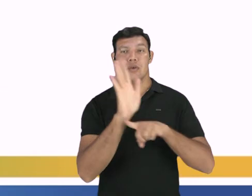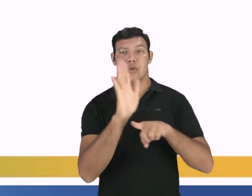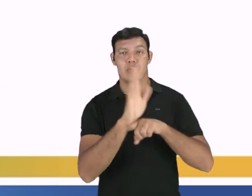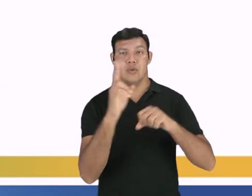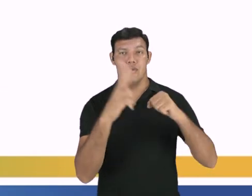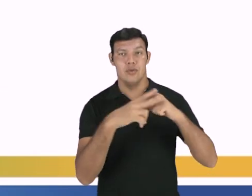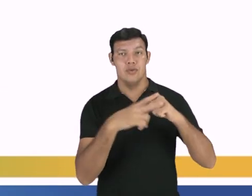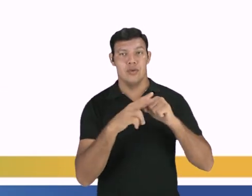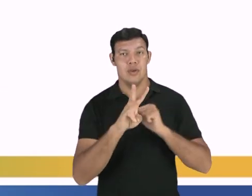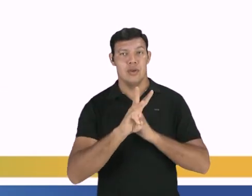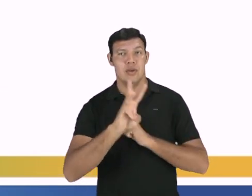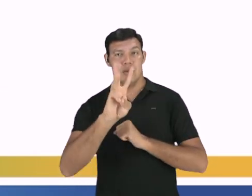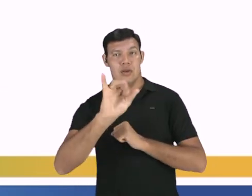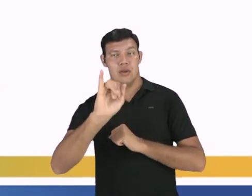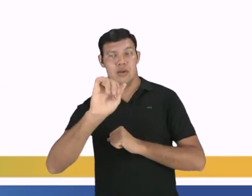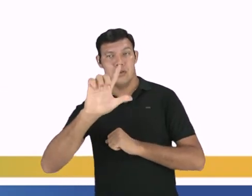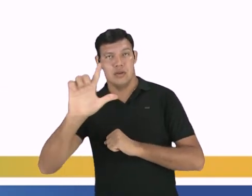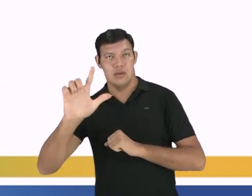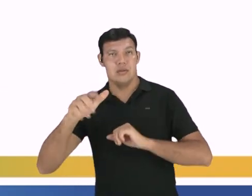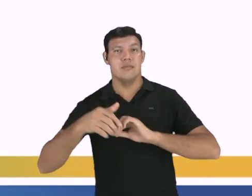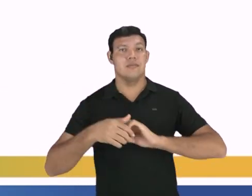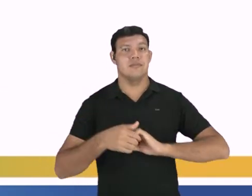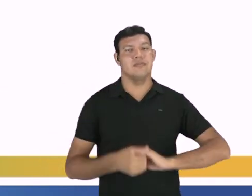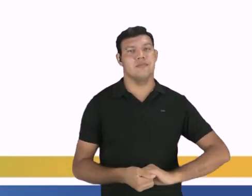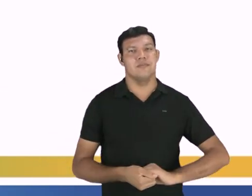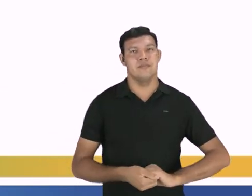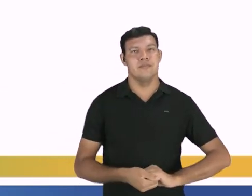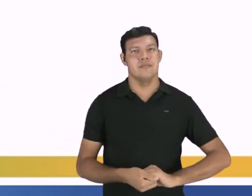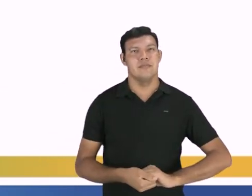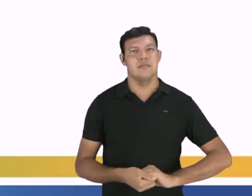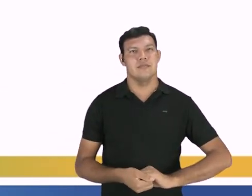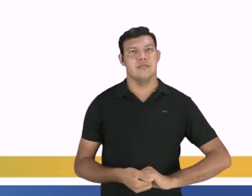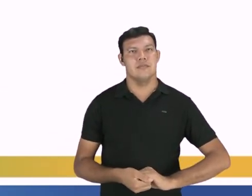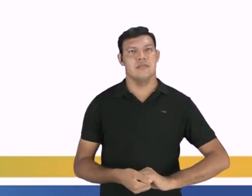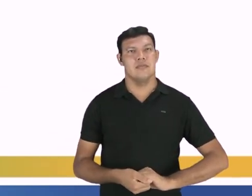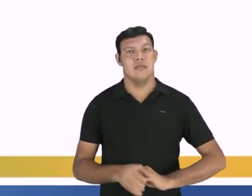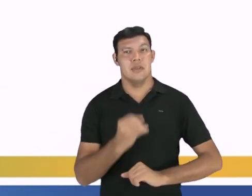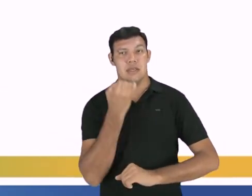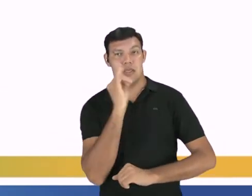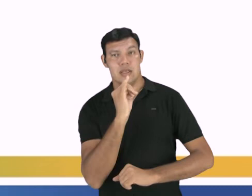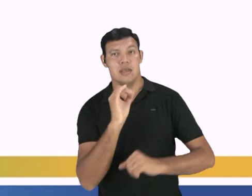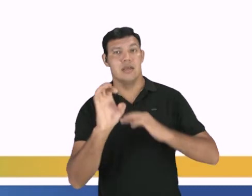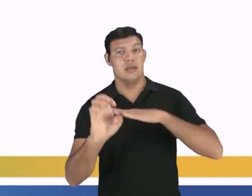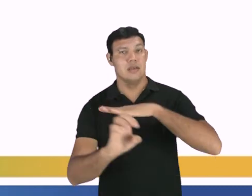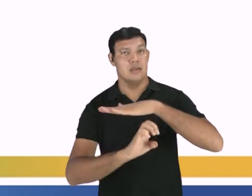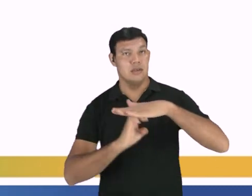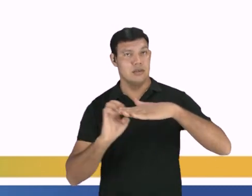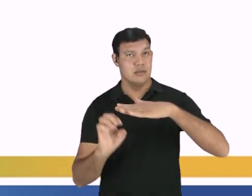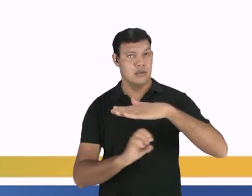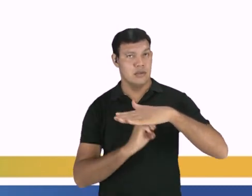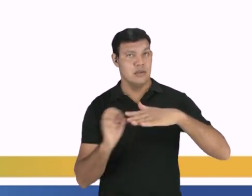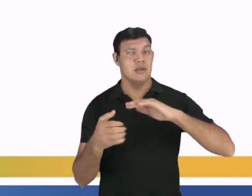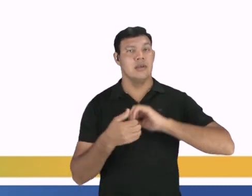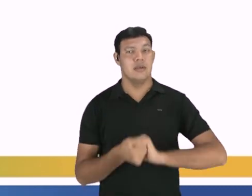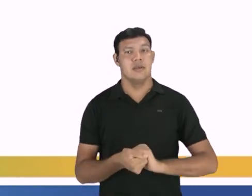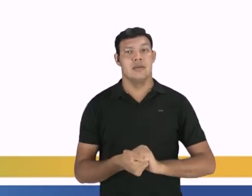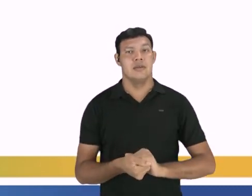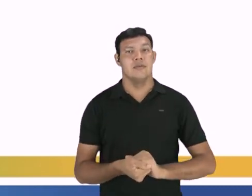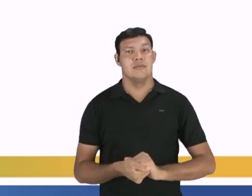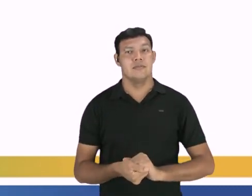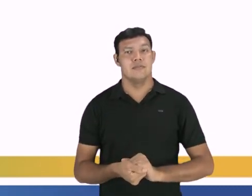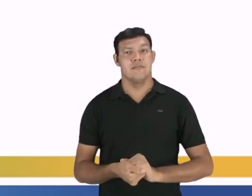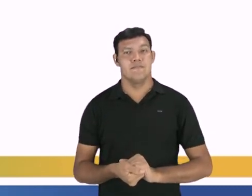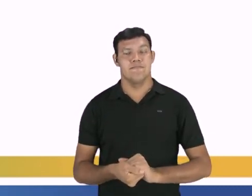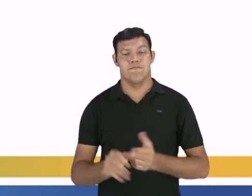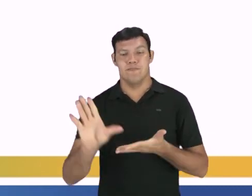make a profit, they won't give me a bonus. Se a companhia, né, se a empresa não fizer aí